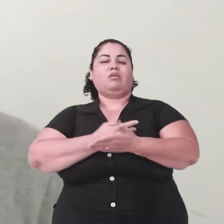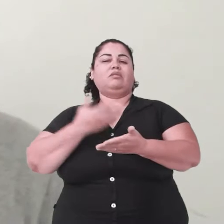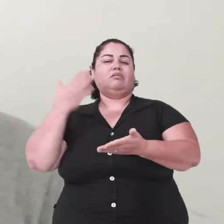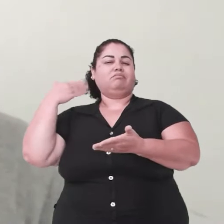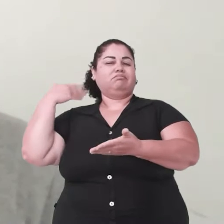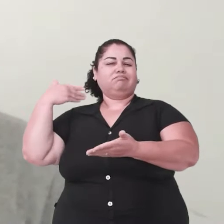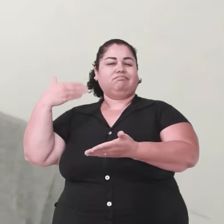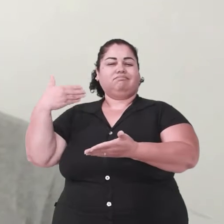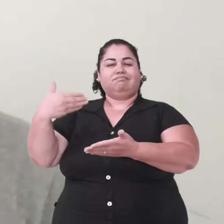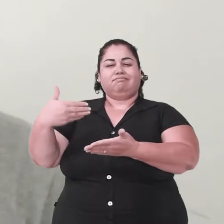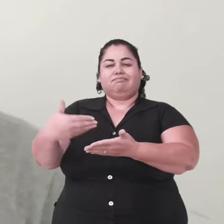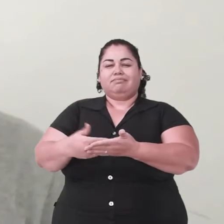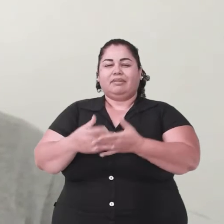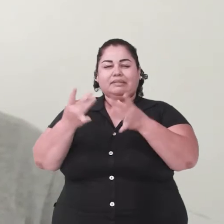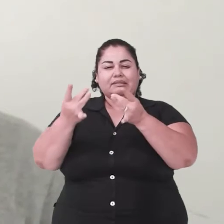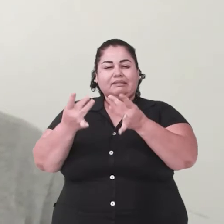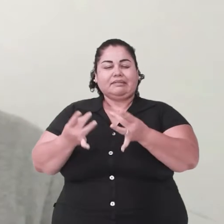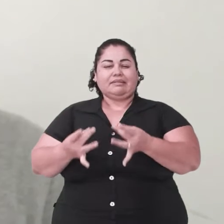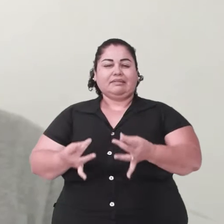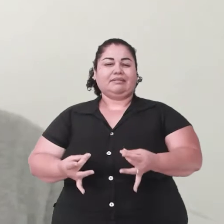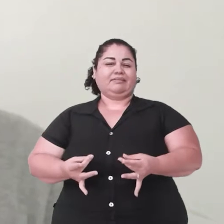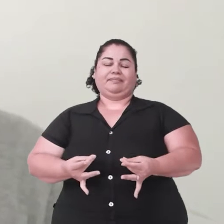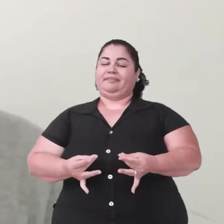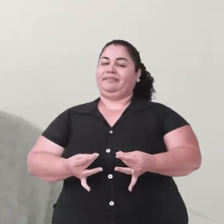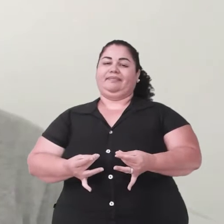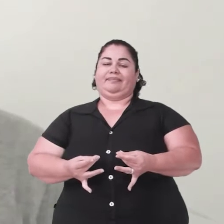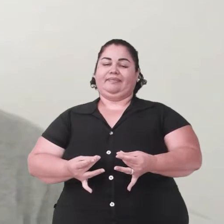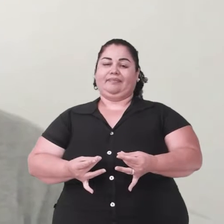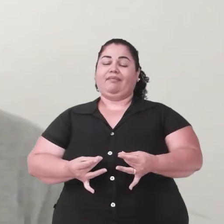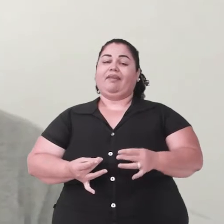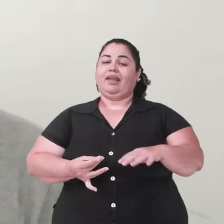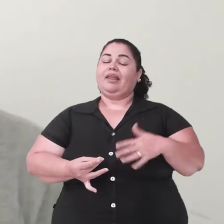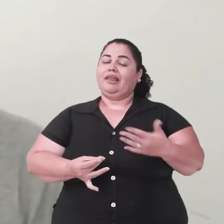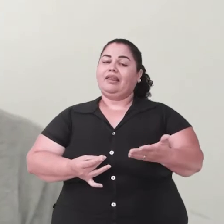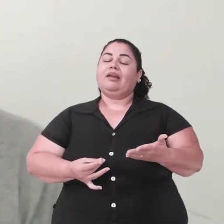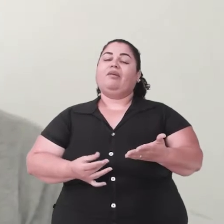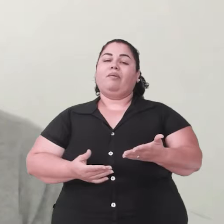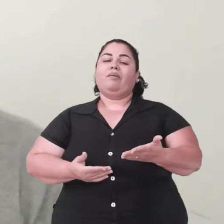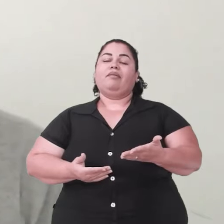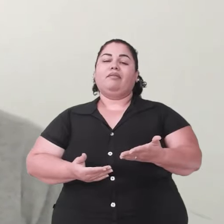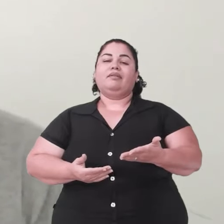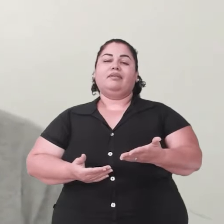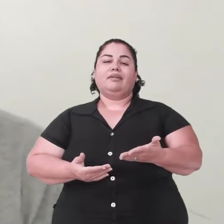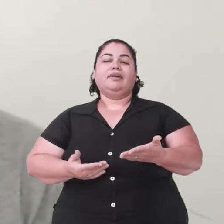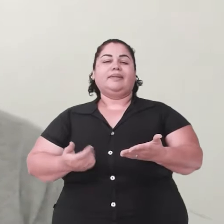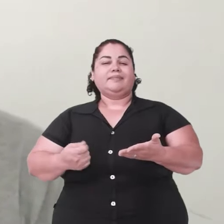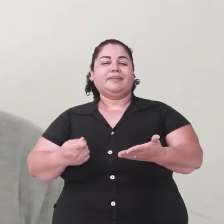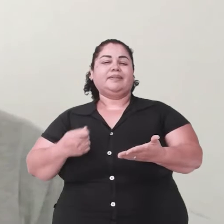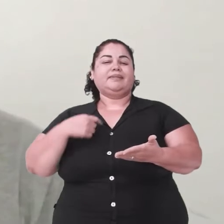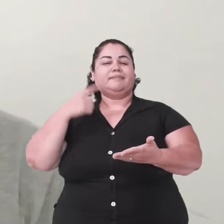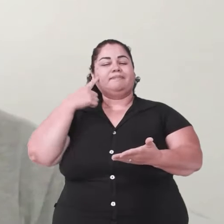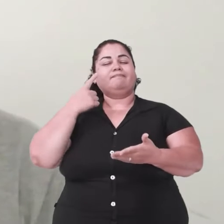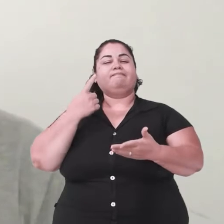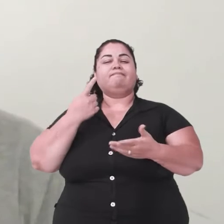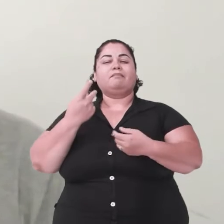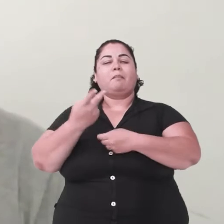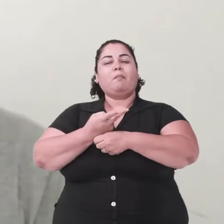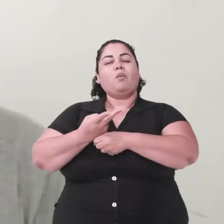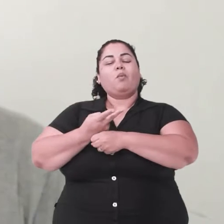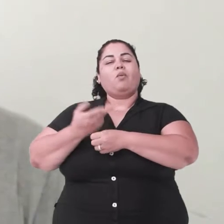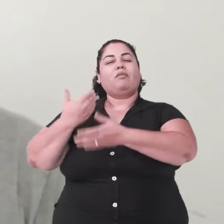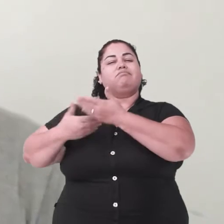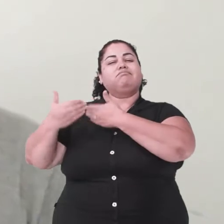vida nos mínimos detalhes, né? Então, vai recorrer ao seu passado,